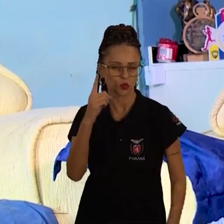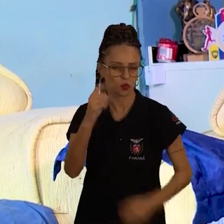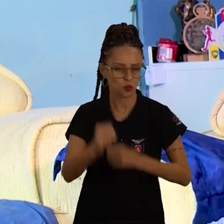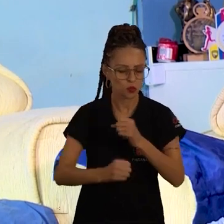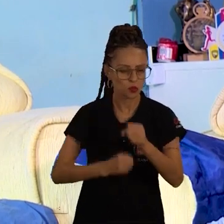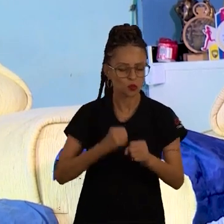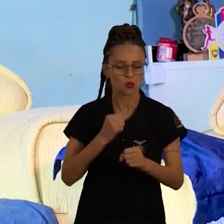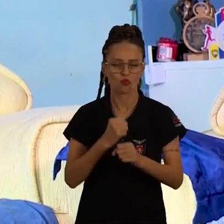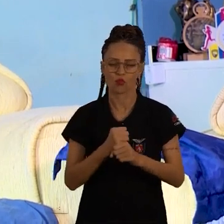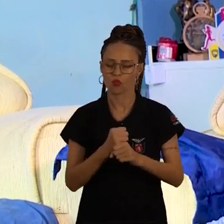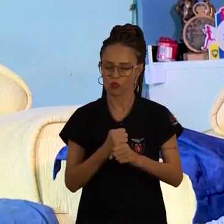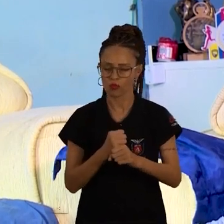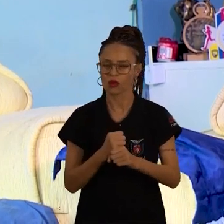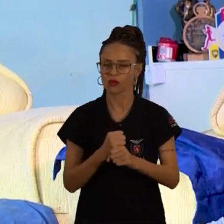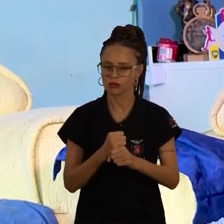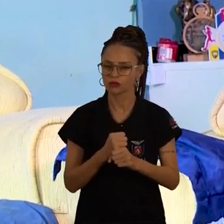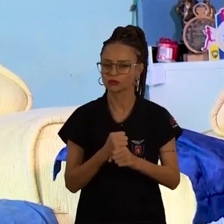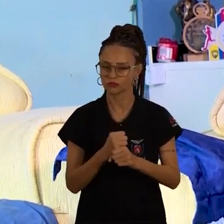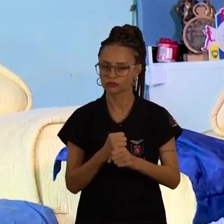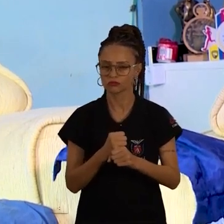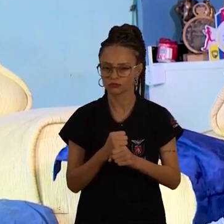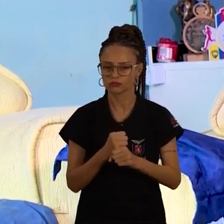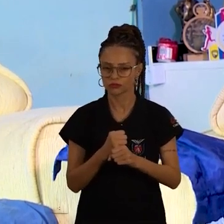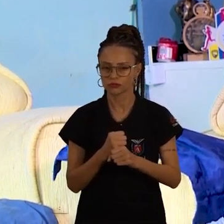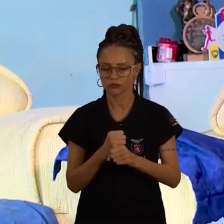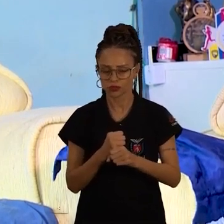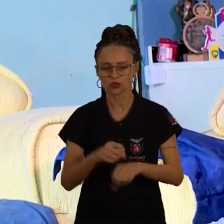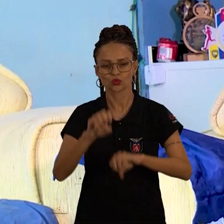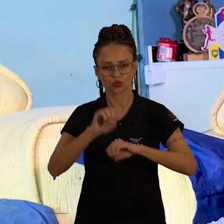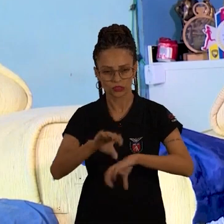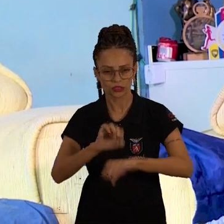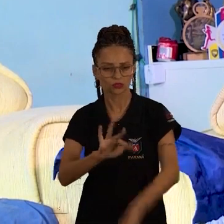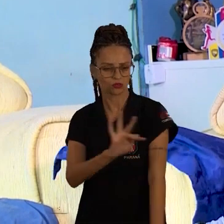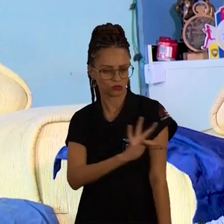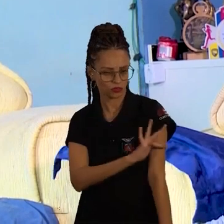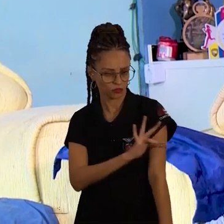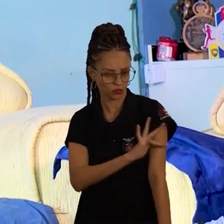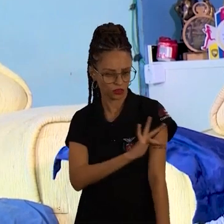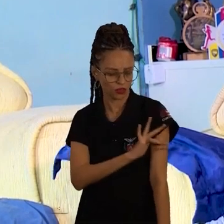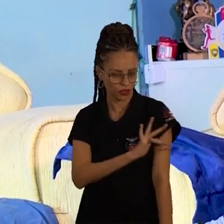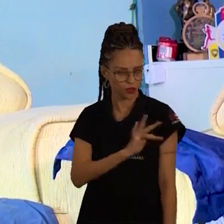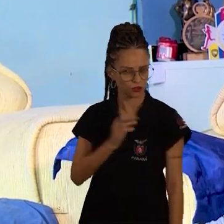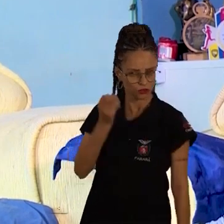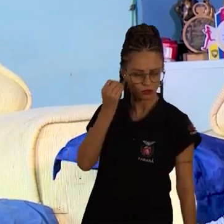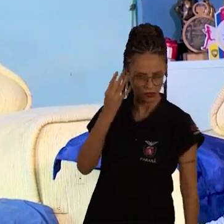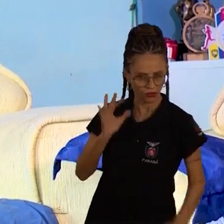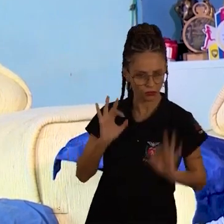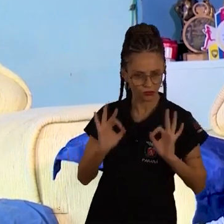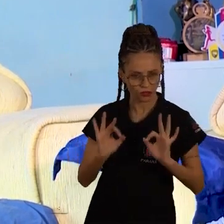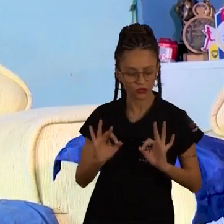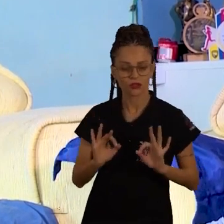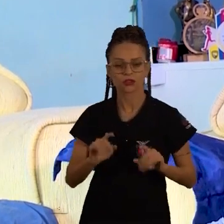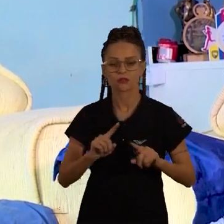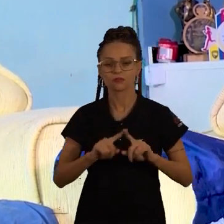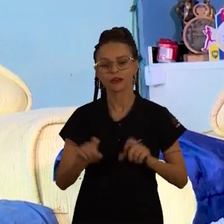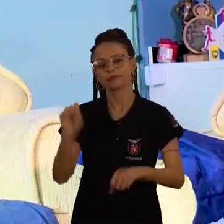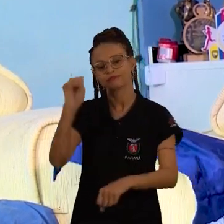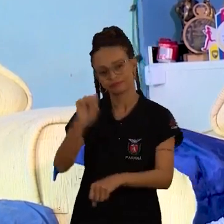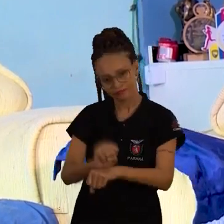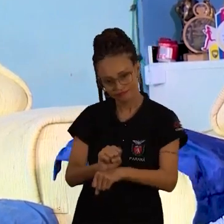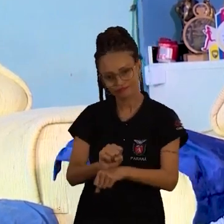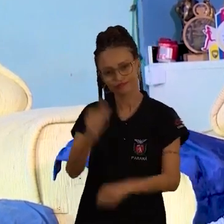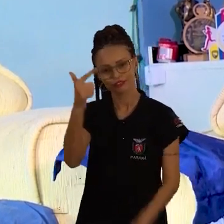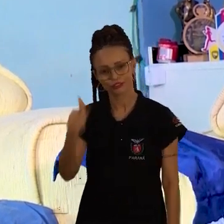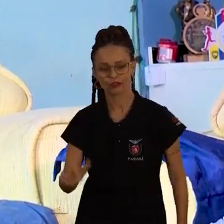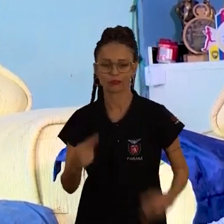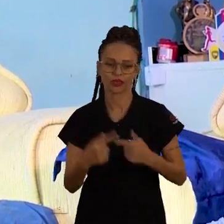talvez, de um ensino fundamental, se não me engano. Mas paremos de novo, né?